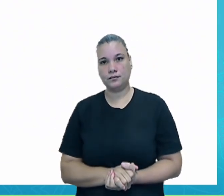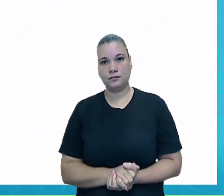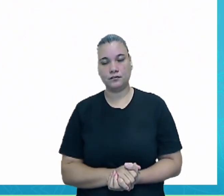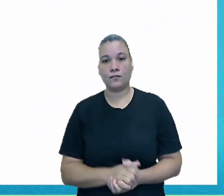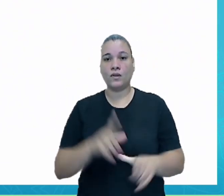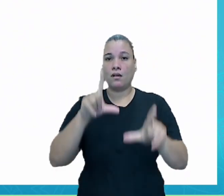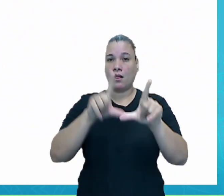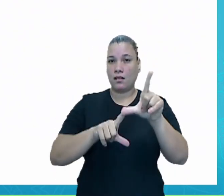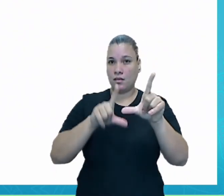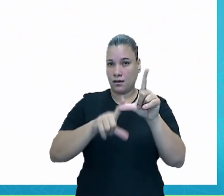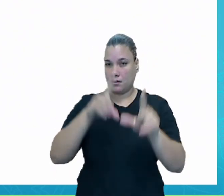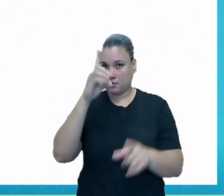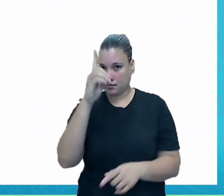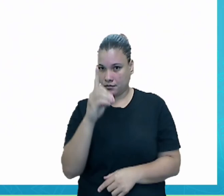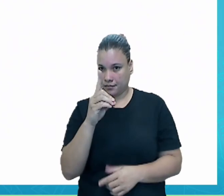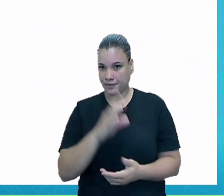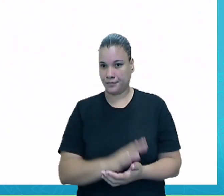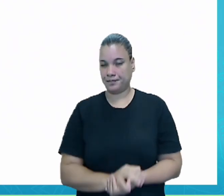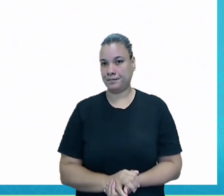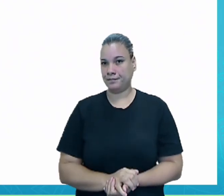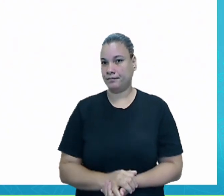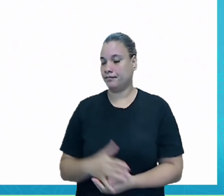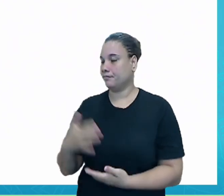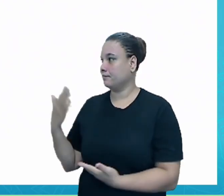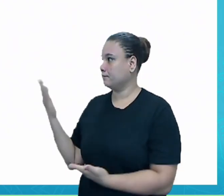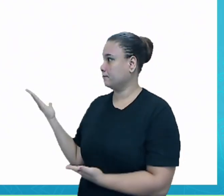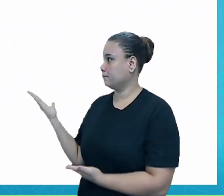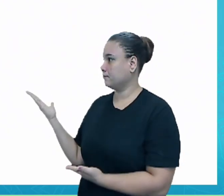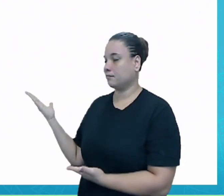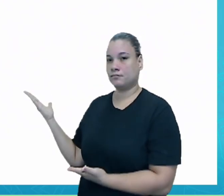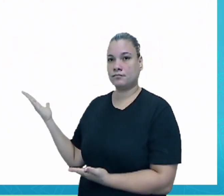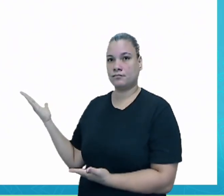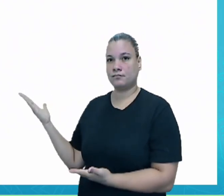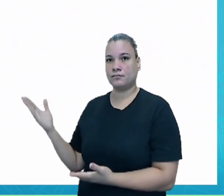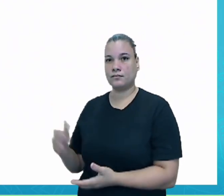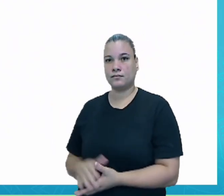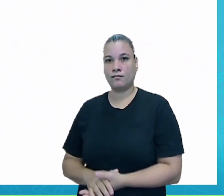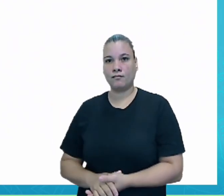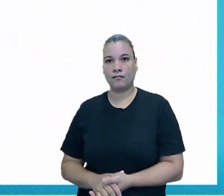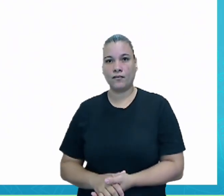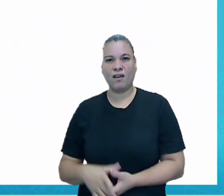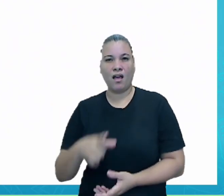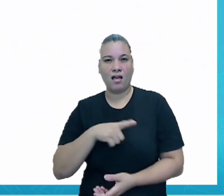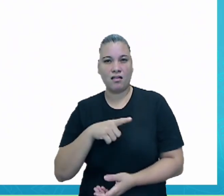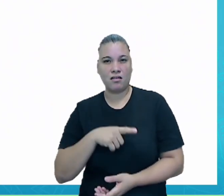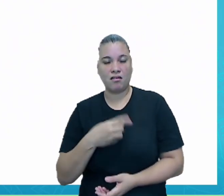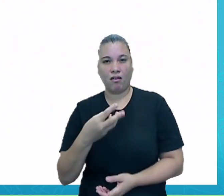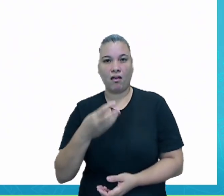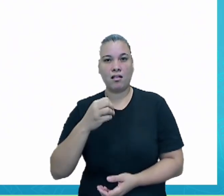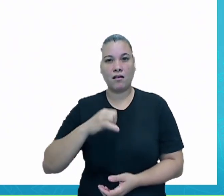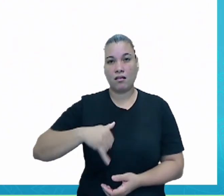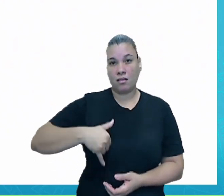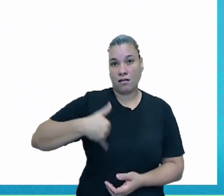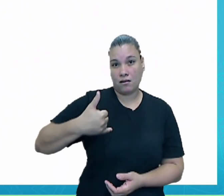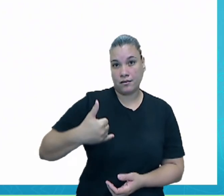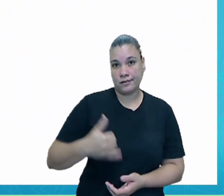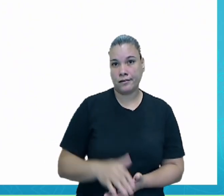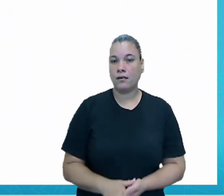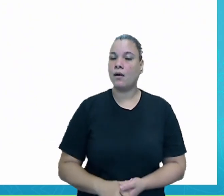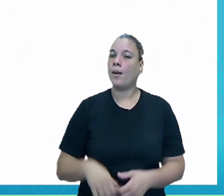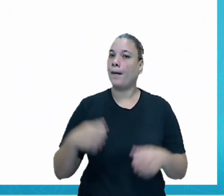Na letra D, eu tenho a frase: com seus 30 anos, já era para ter